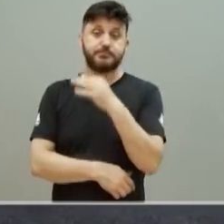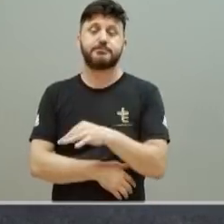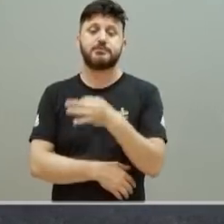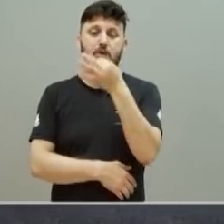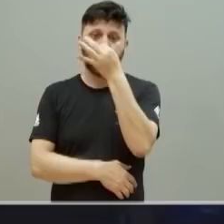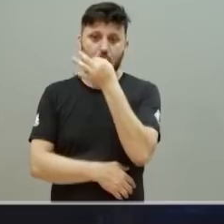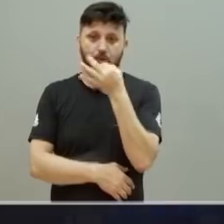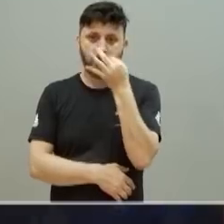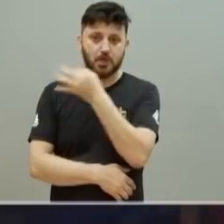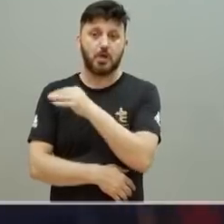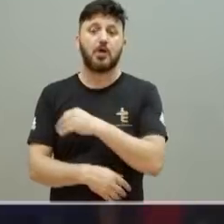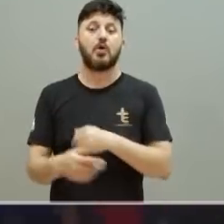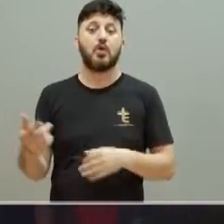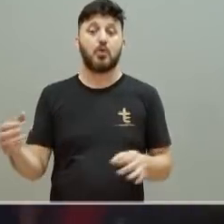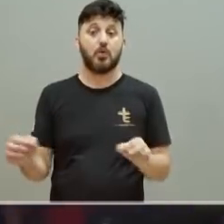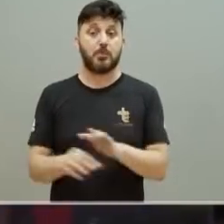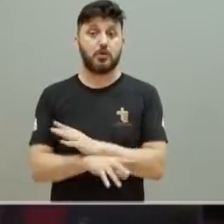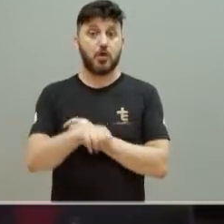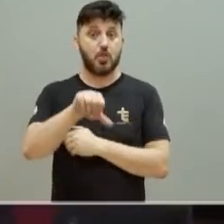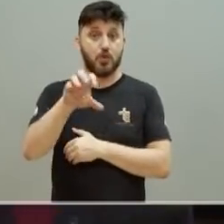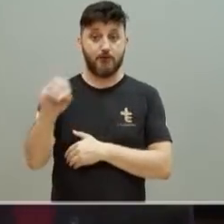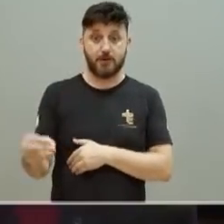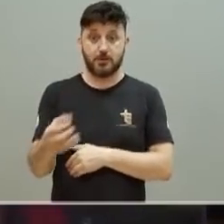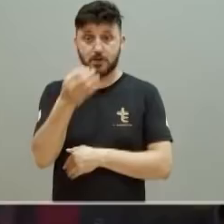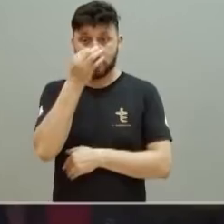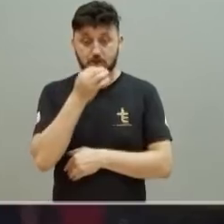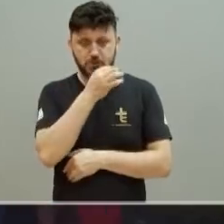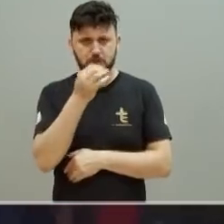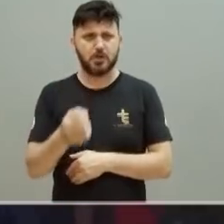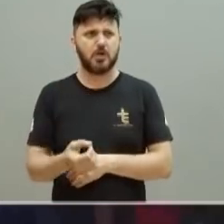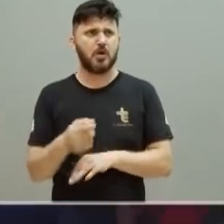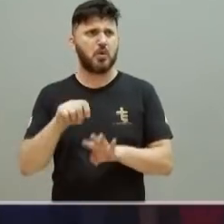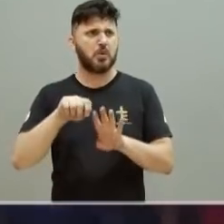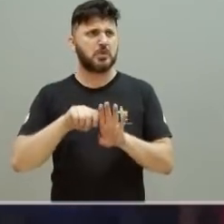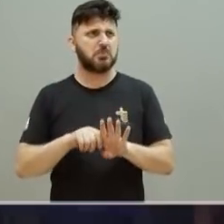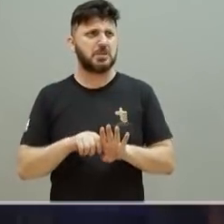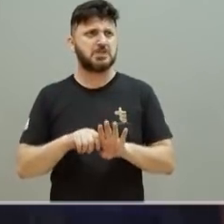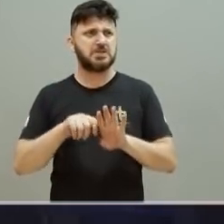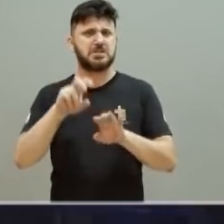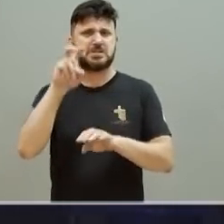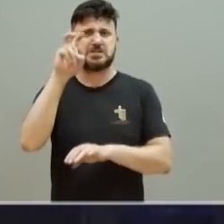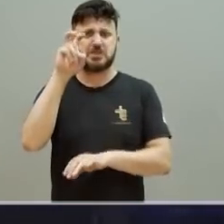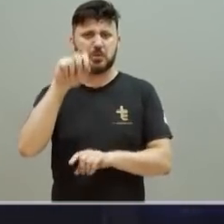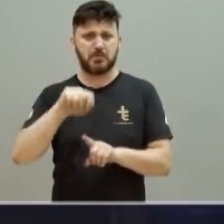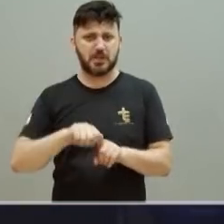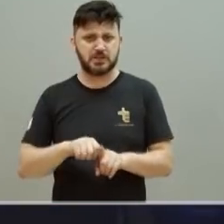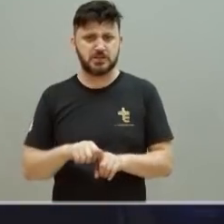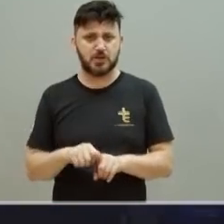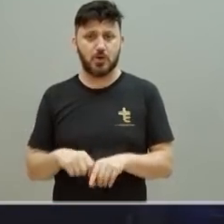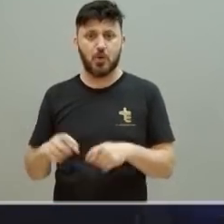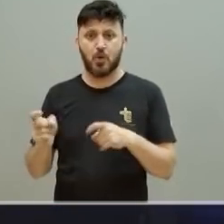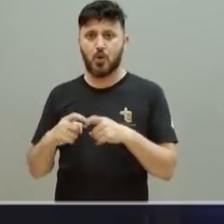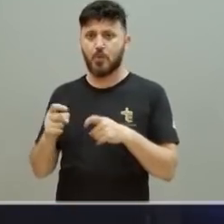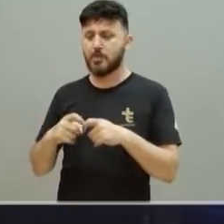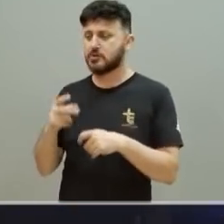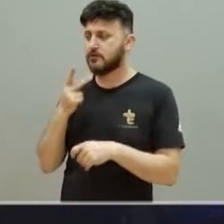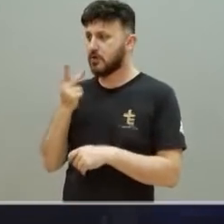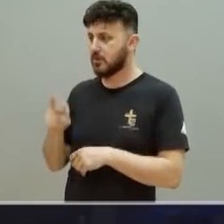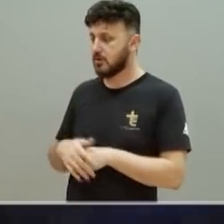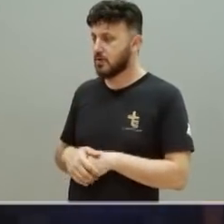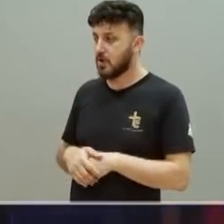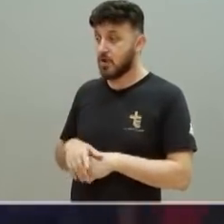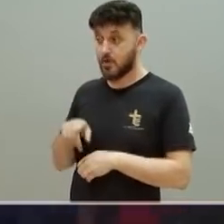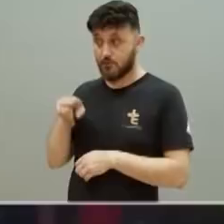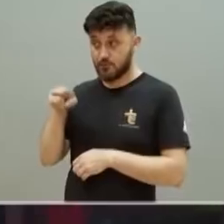ela completou as 90 Eucaristias, passou mais de 120 dias, 150 dias, o médico chama ela e fala assim: olha, vou ser muito sincero,